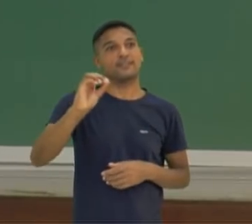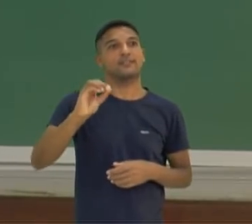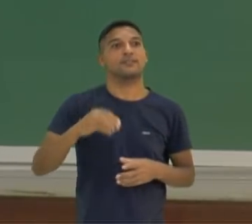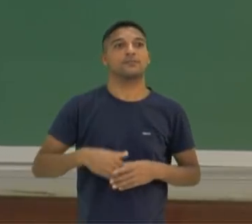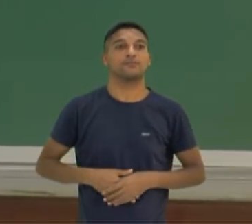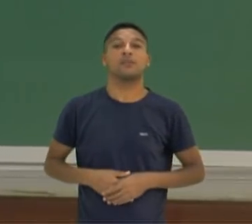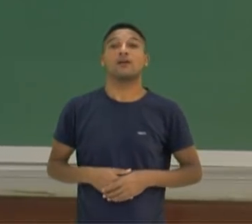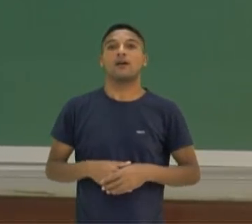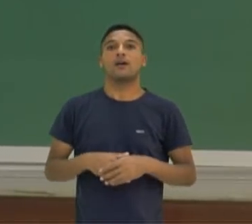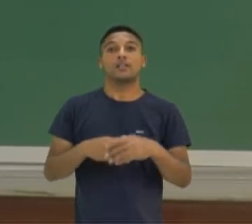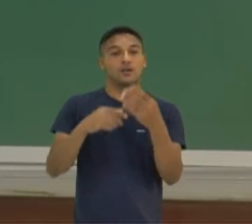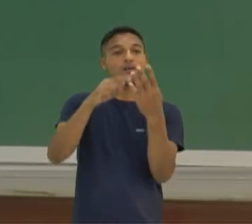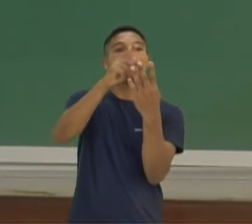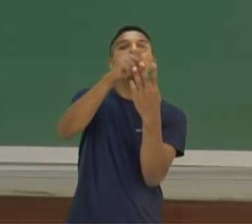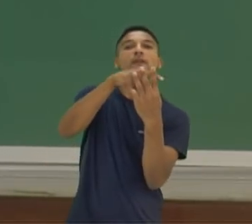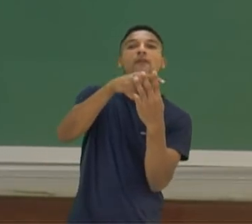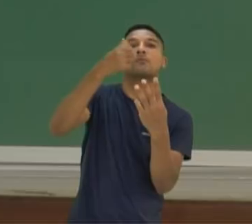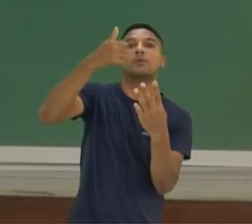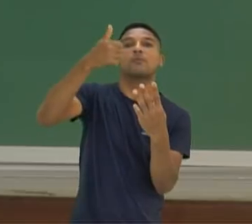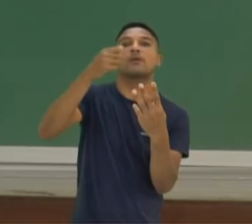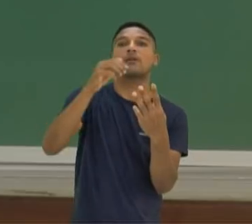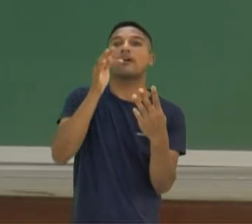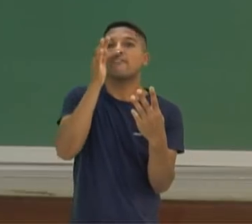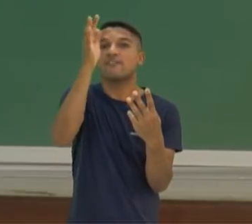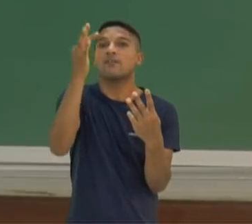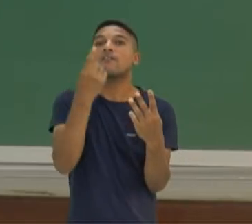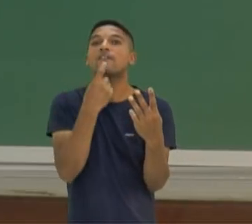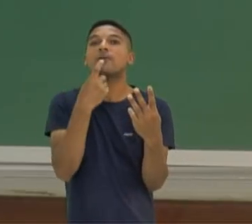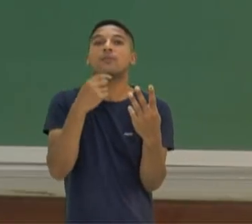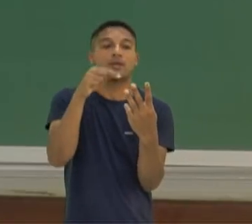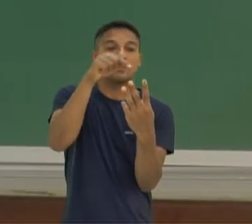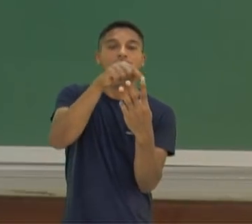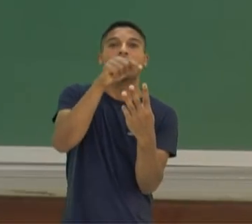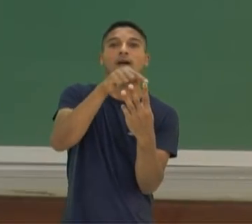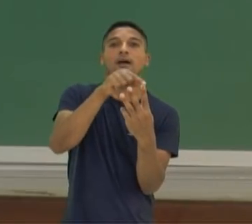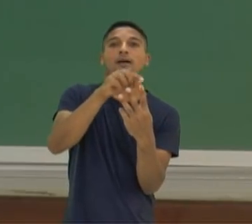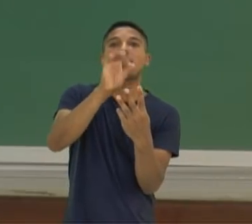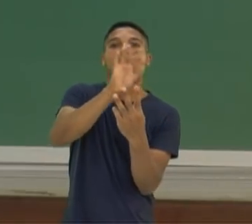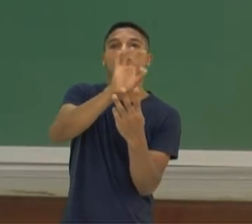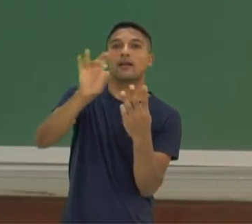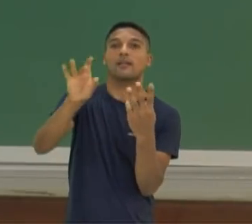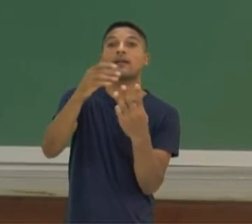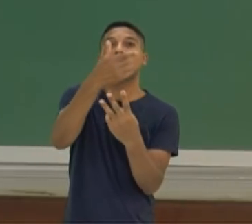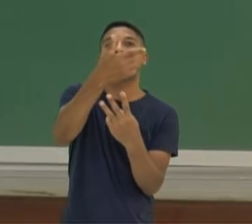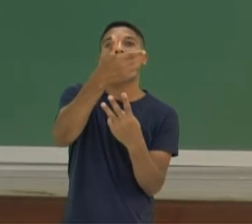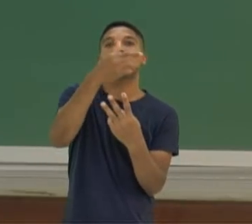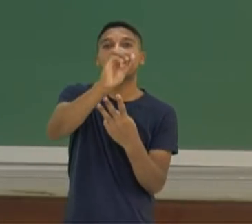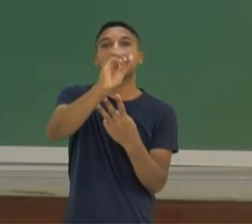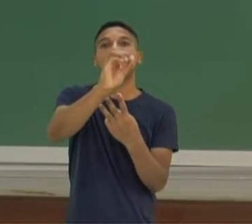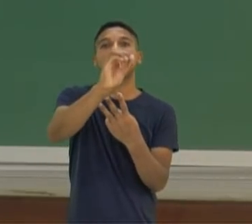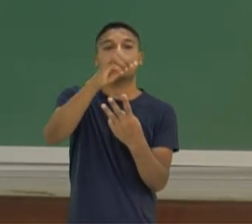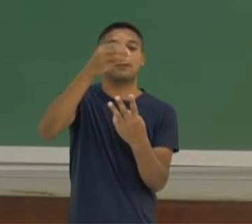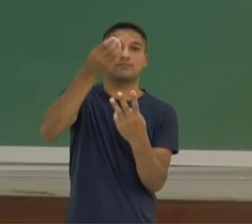nós descobrimos que a nossa primeira flor, a flor vermelha, cada uma equivale a